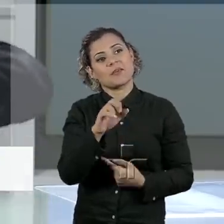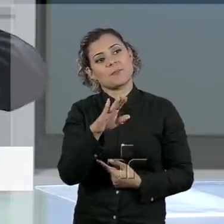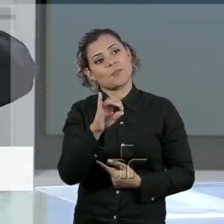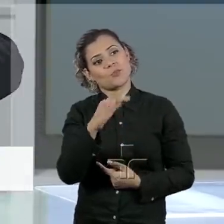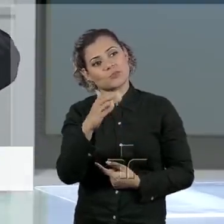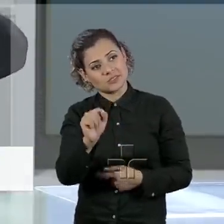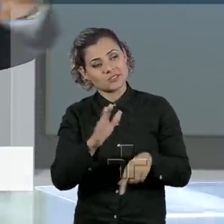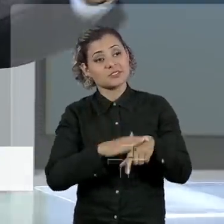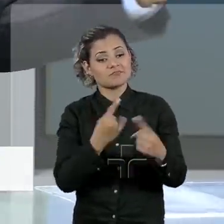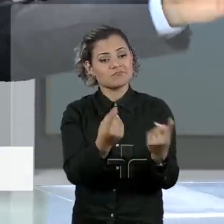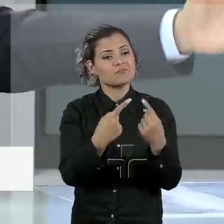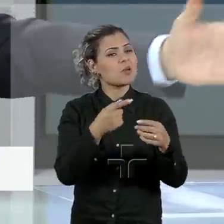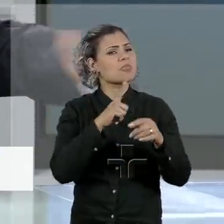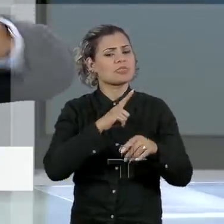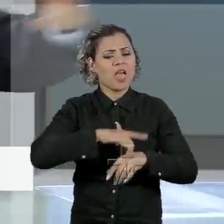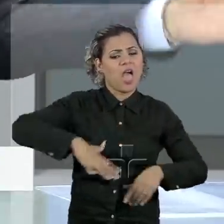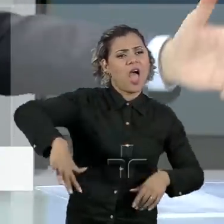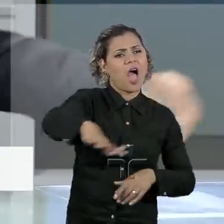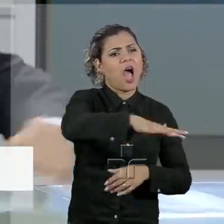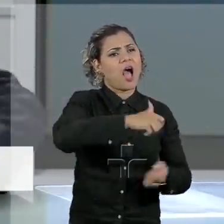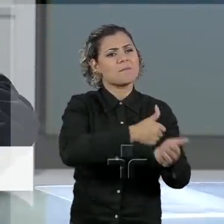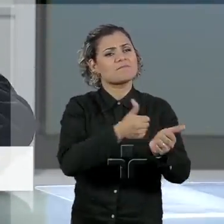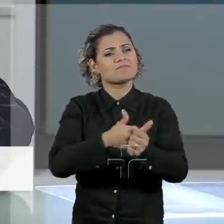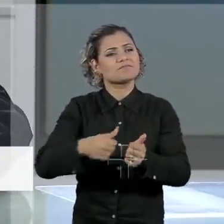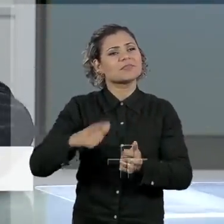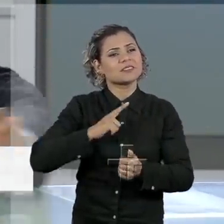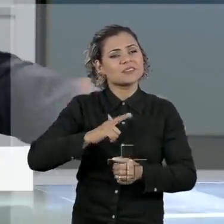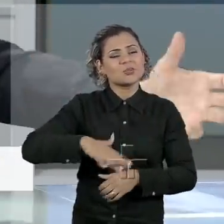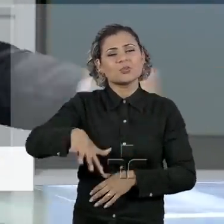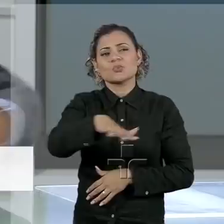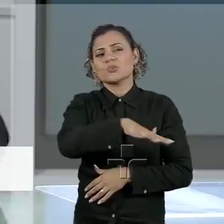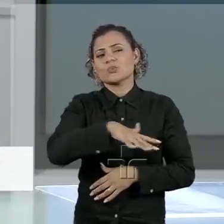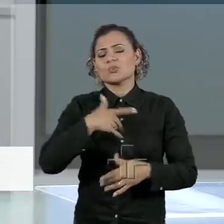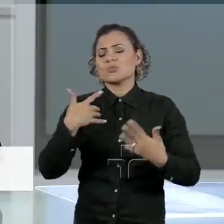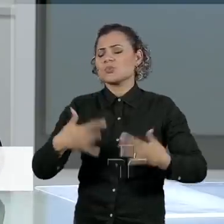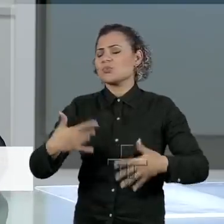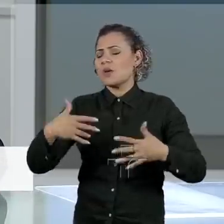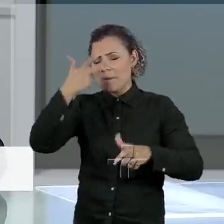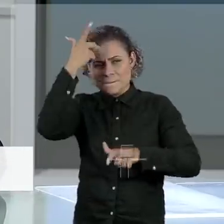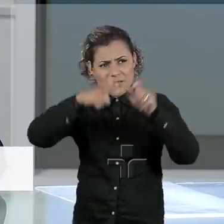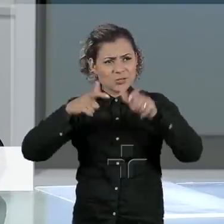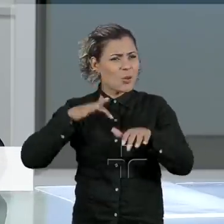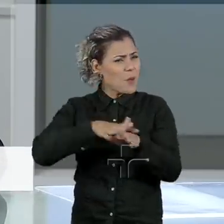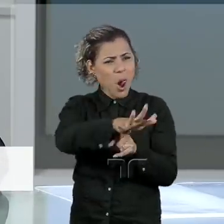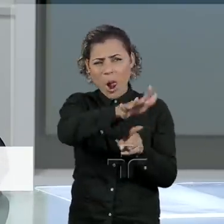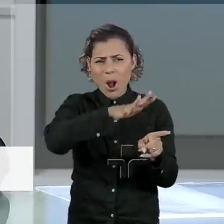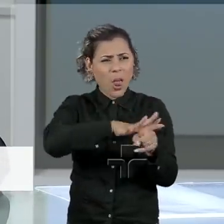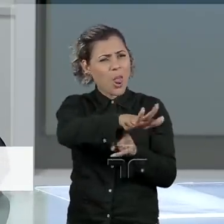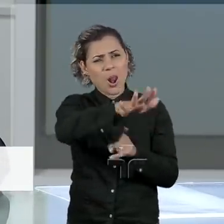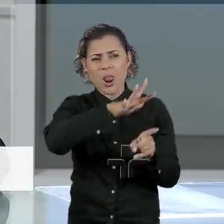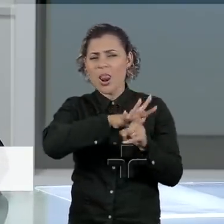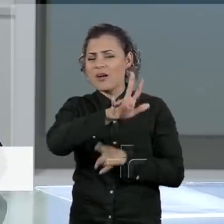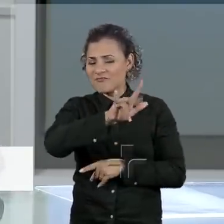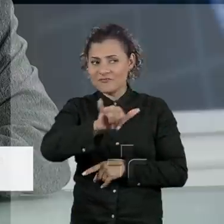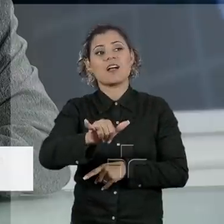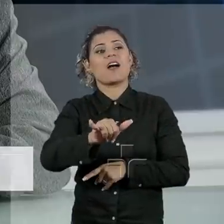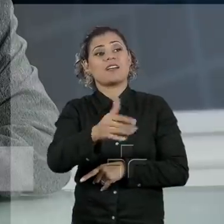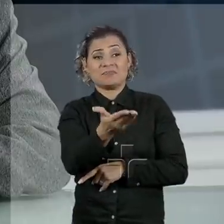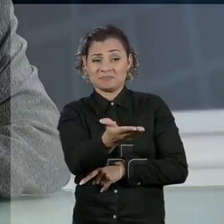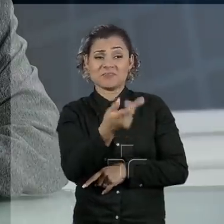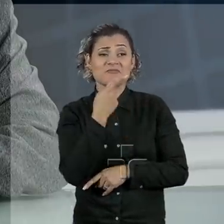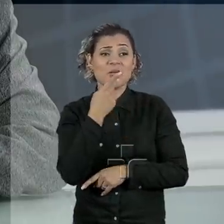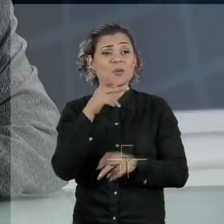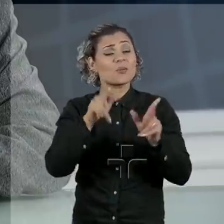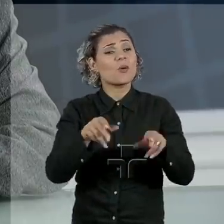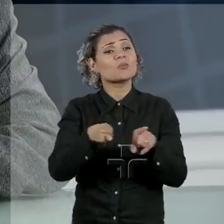Marginal. Vai pegar toda uma área que está do lado de lá do Rio, uma área de cá, vai atrair muito mais gente, como que lembrou aqui o Pondé, no MIS,